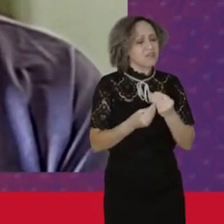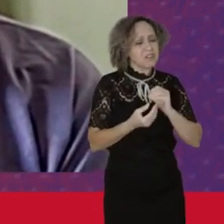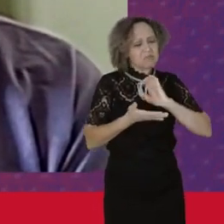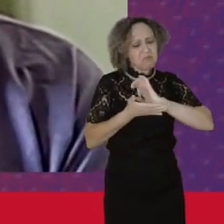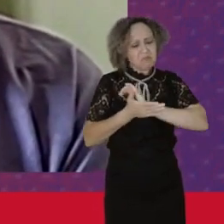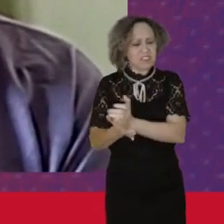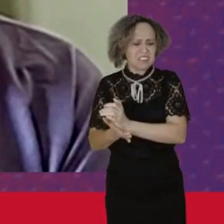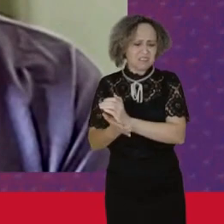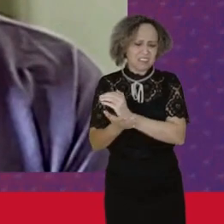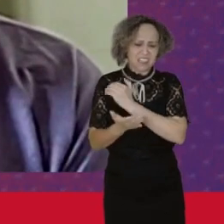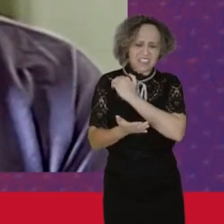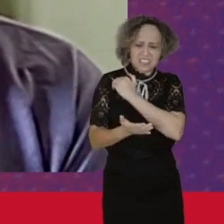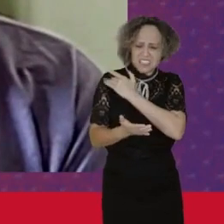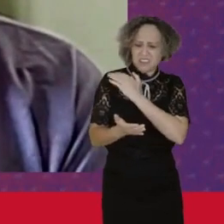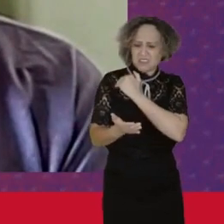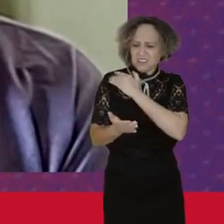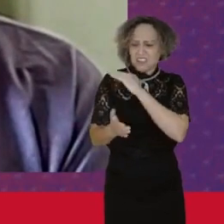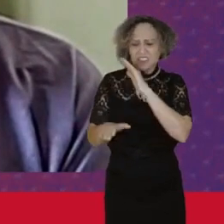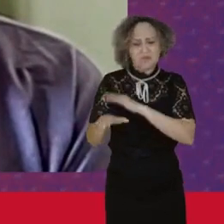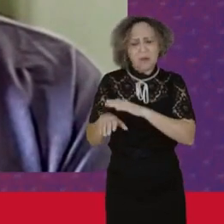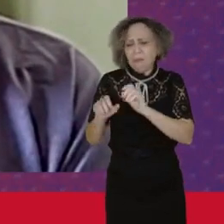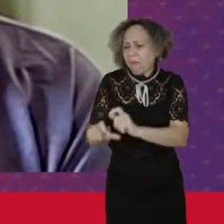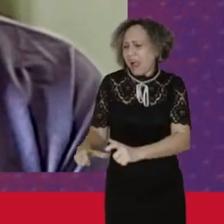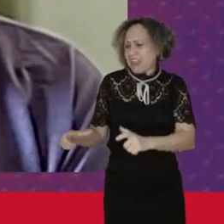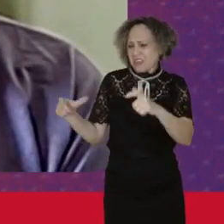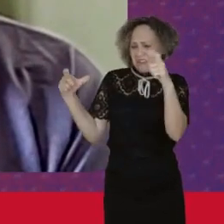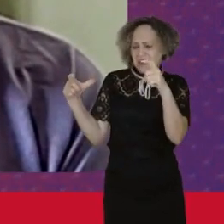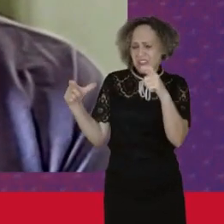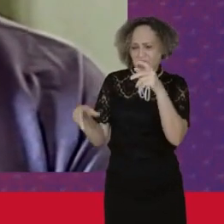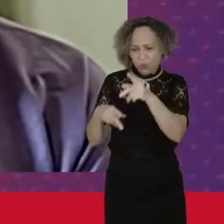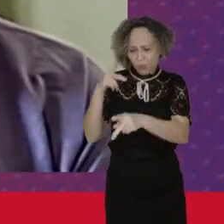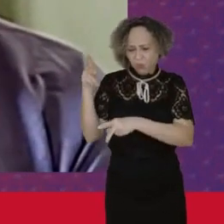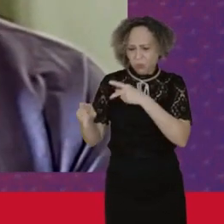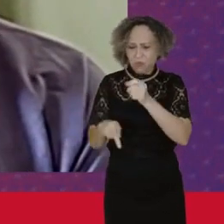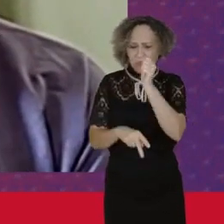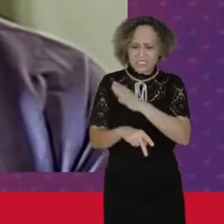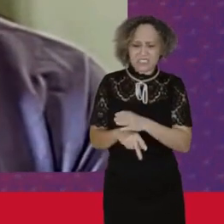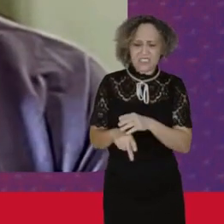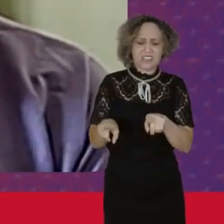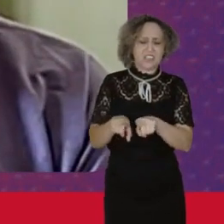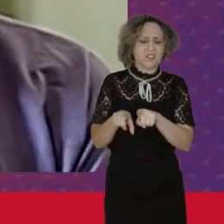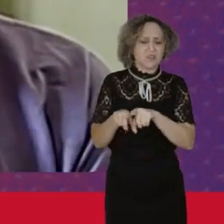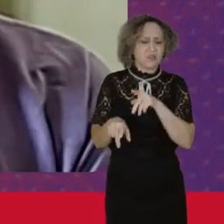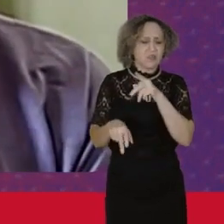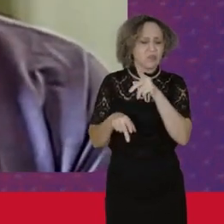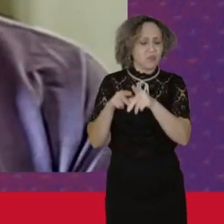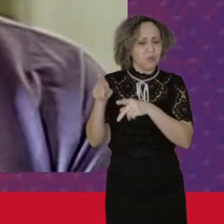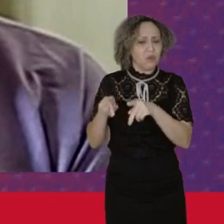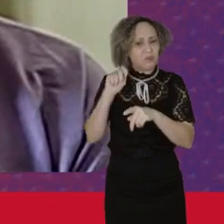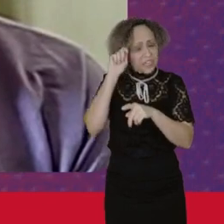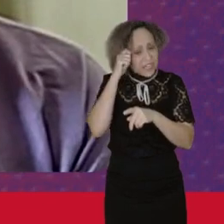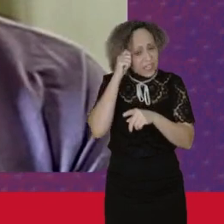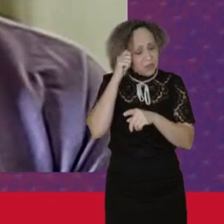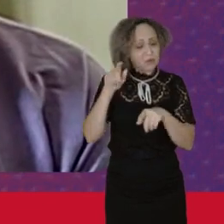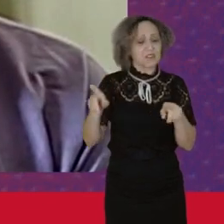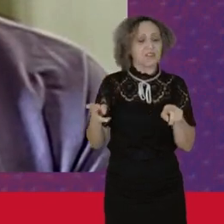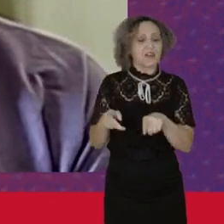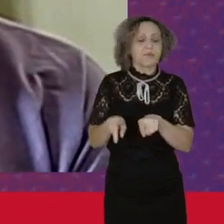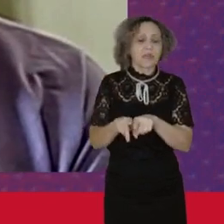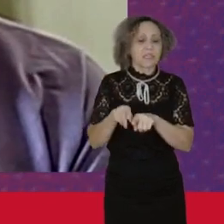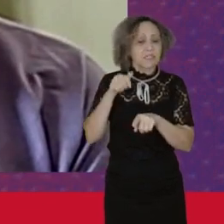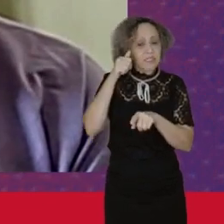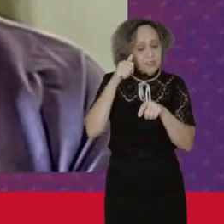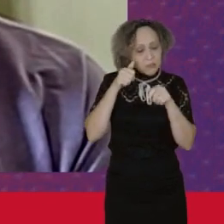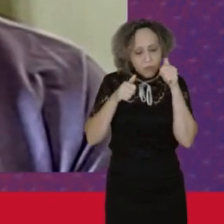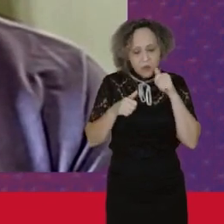grande população, a maioria da população brasileira, a população negra, e também as mulheres, né. E aí, nesse